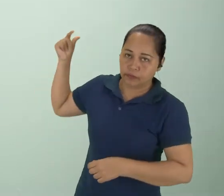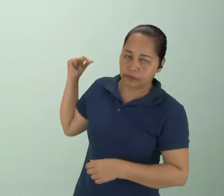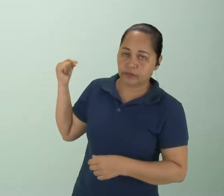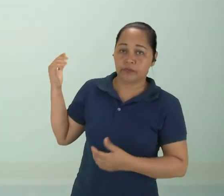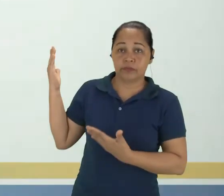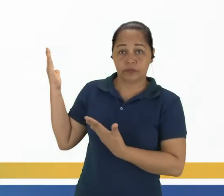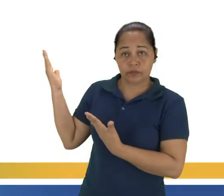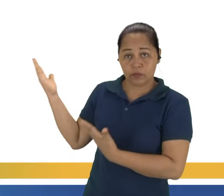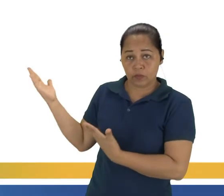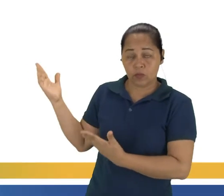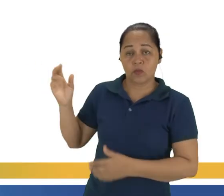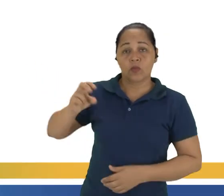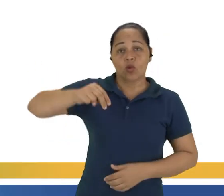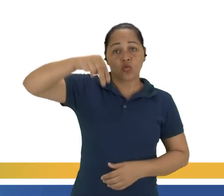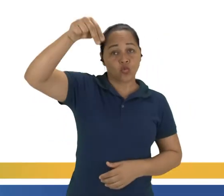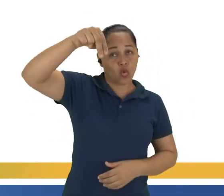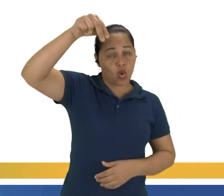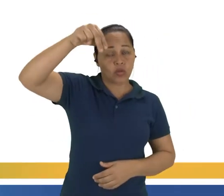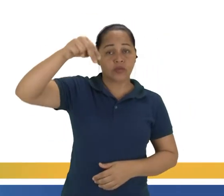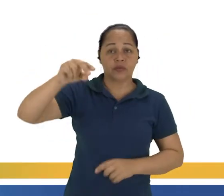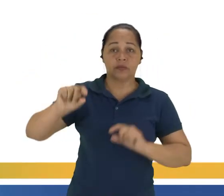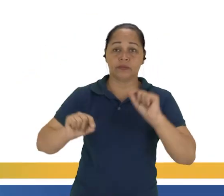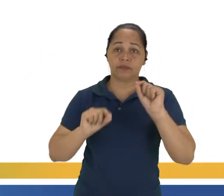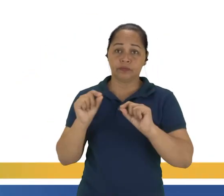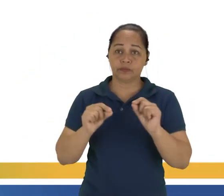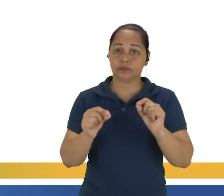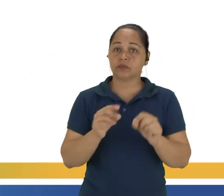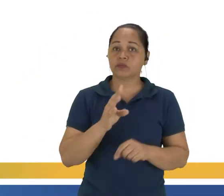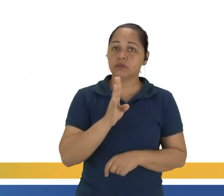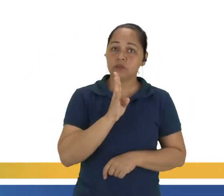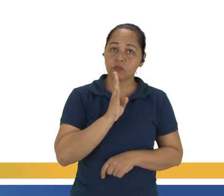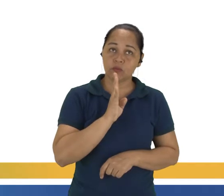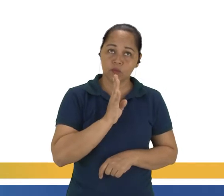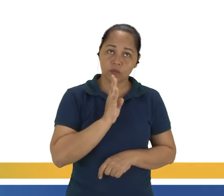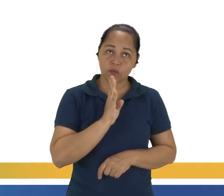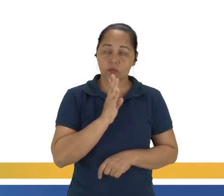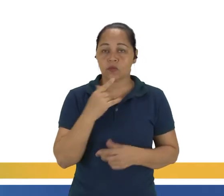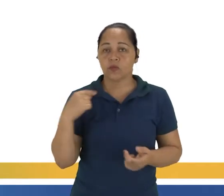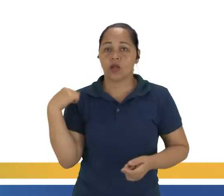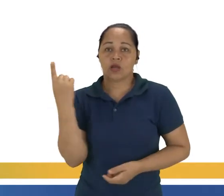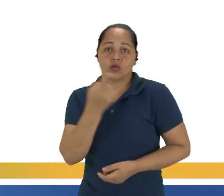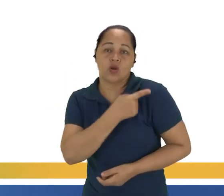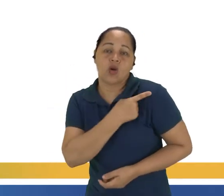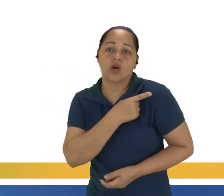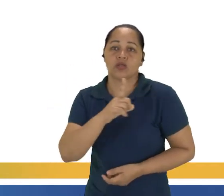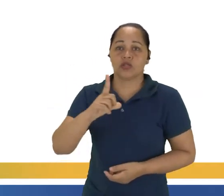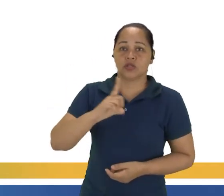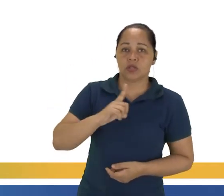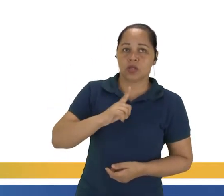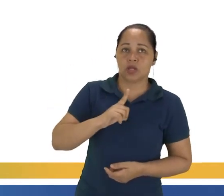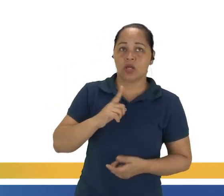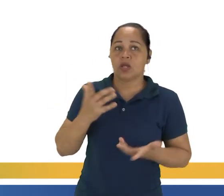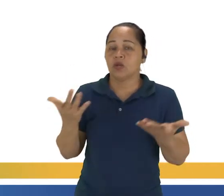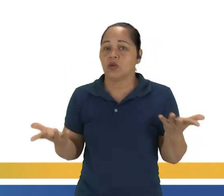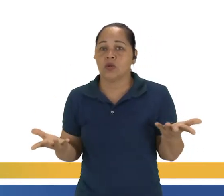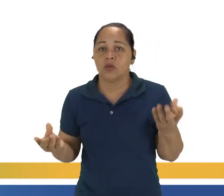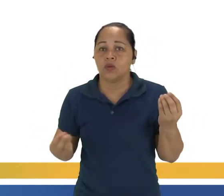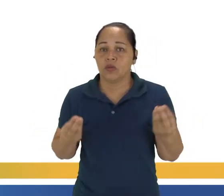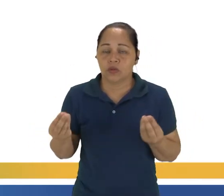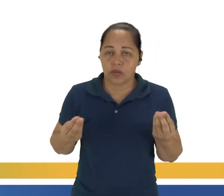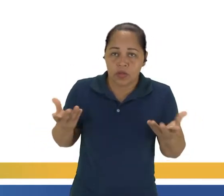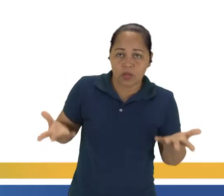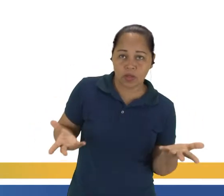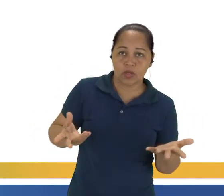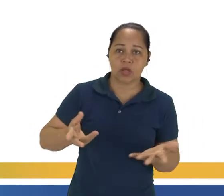material, região norte, né, ela aí é mais conhecedora relacionada a nós, né? Nós temos aí regiões relacionadas